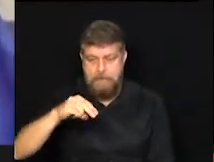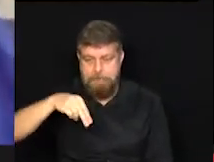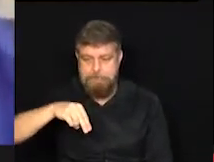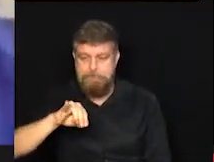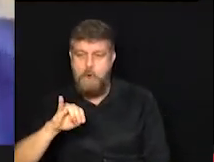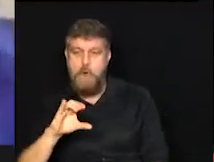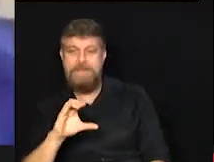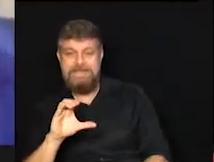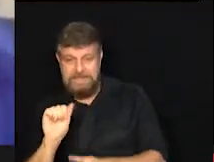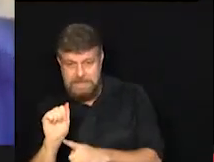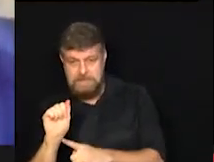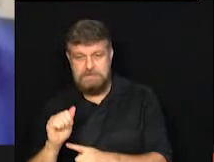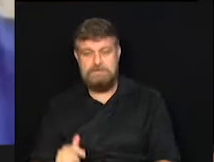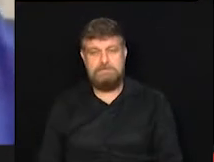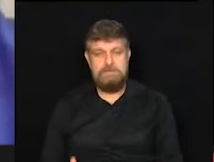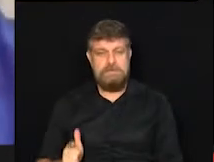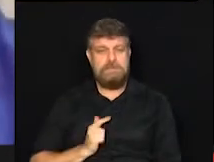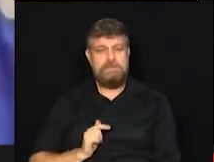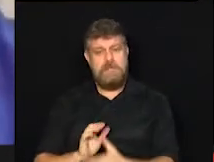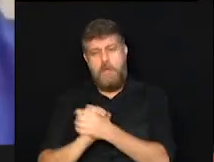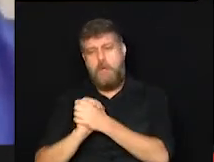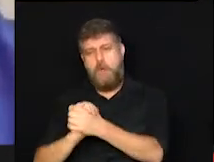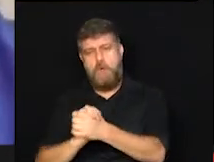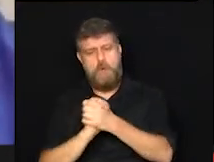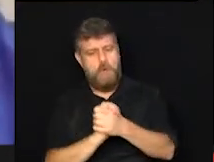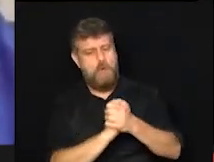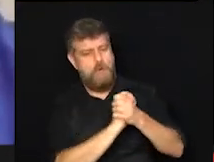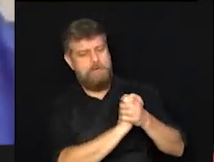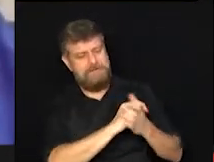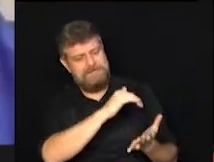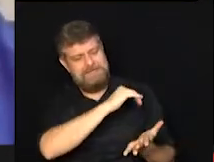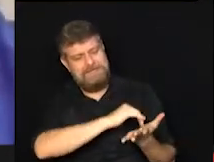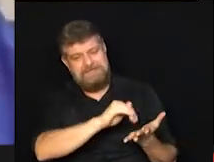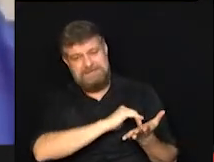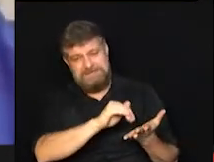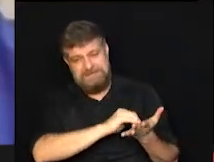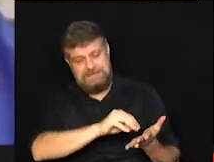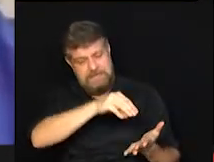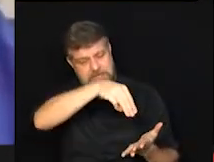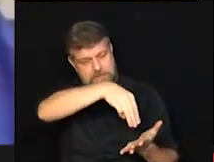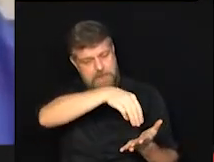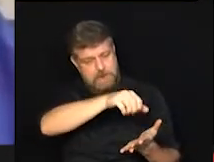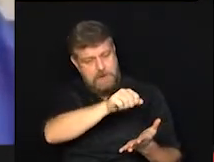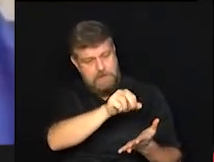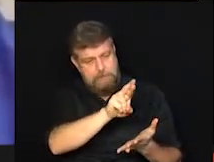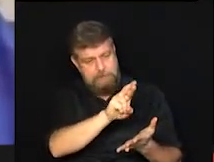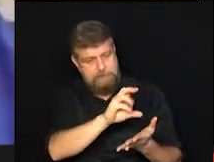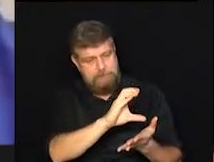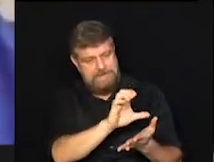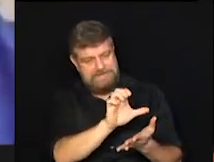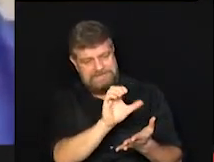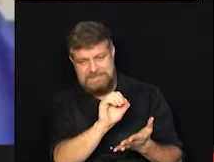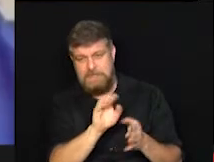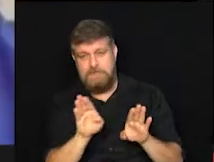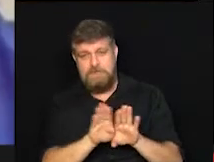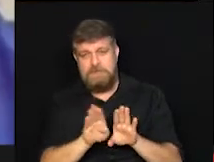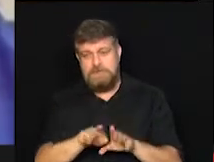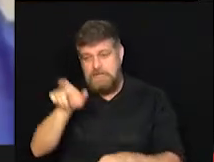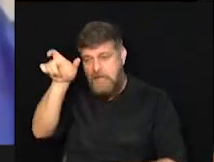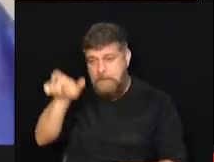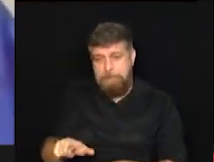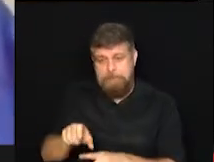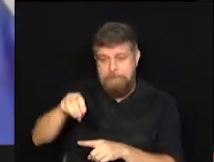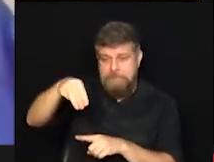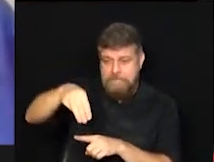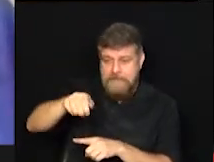Moacir, cumprimentar, enfim, todos os colegas, o secretário executivo, Marcelo, o coordenador da CEPIR, o